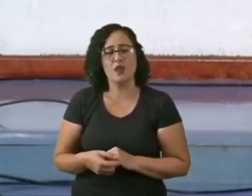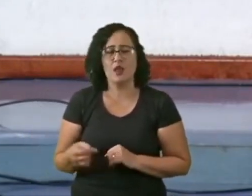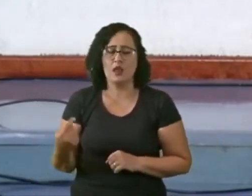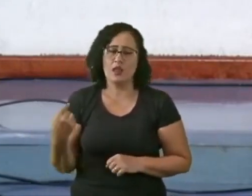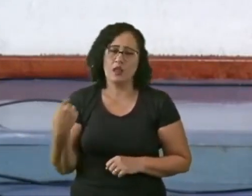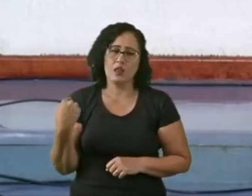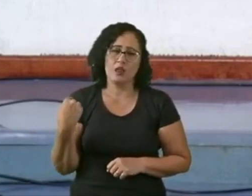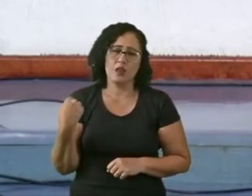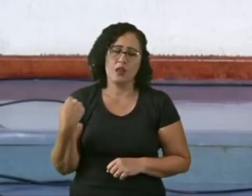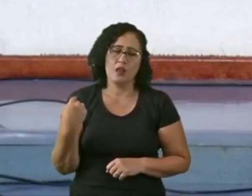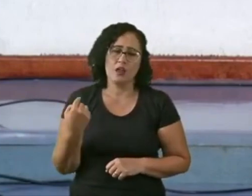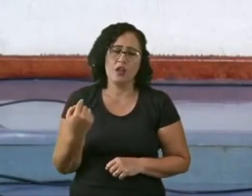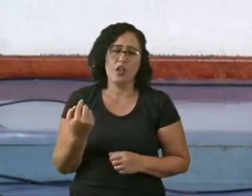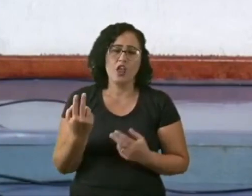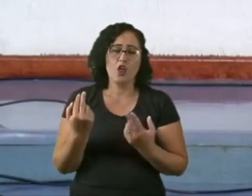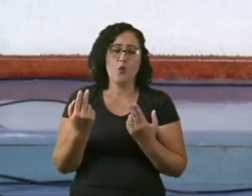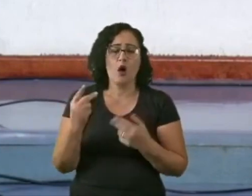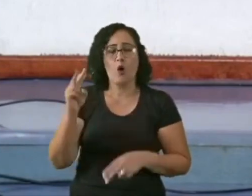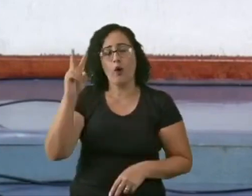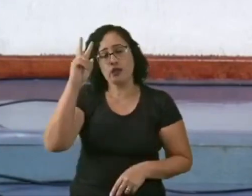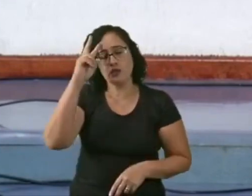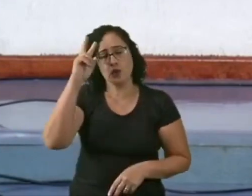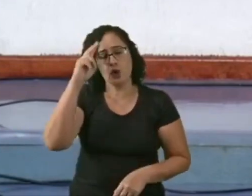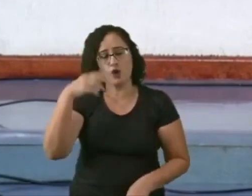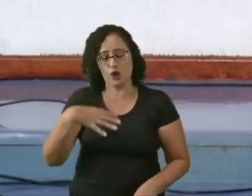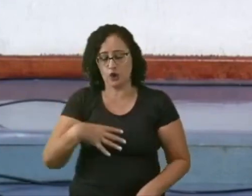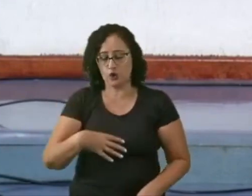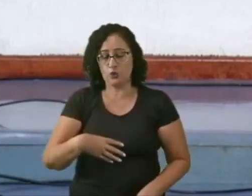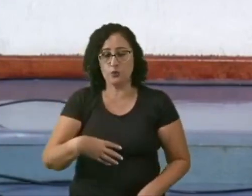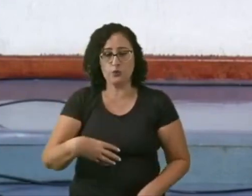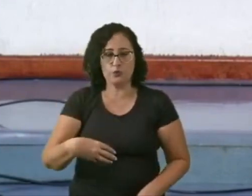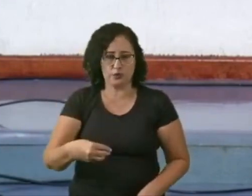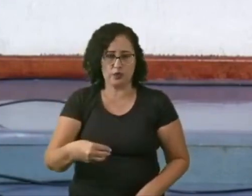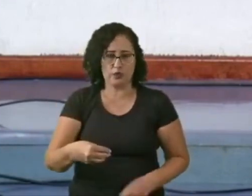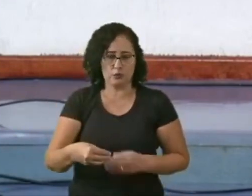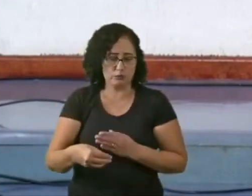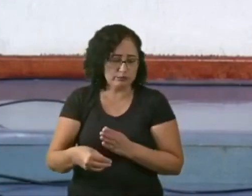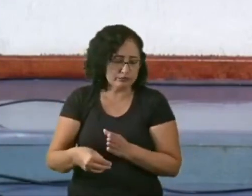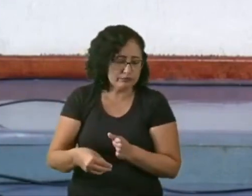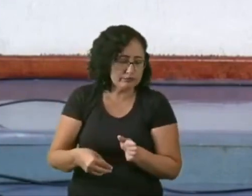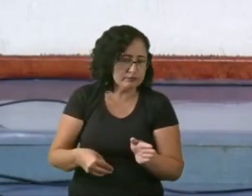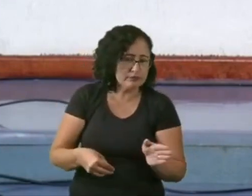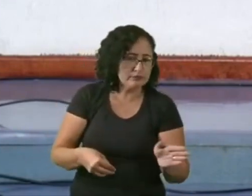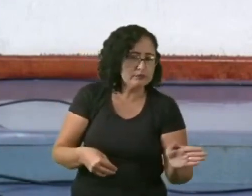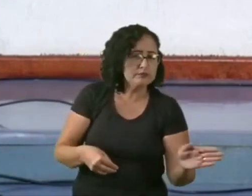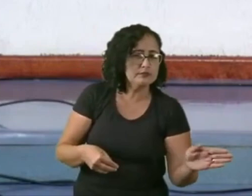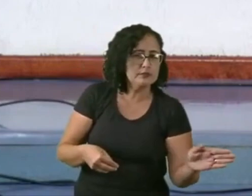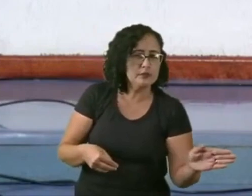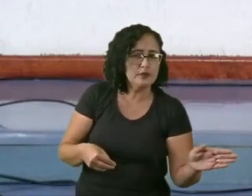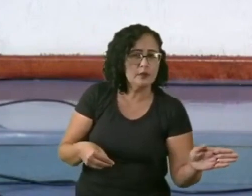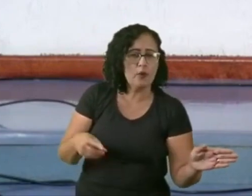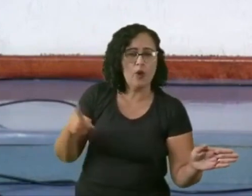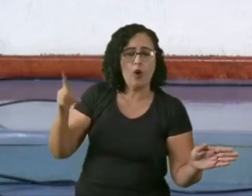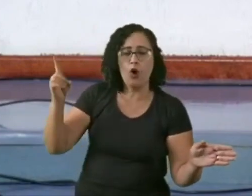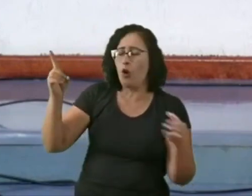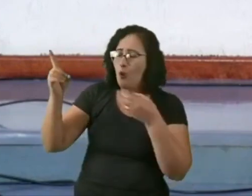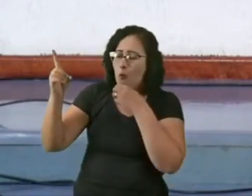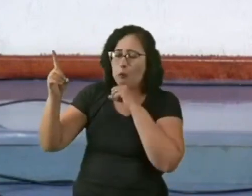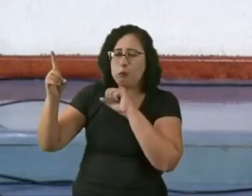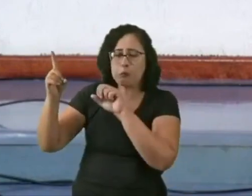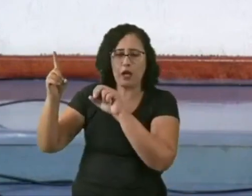como filho pródigo, mas o olhar do Pai sempre